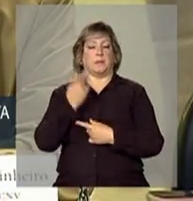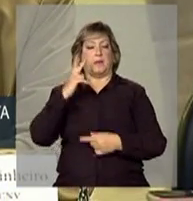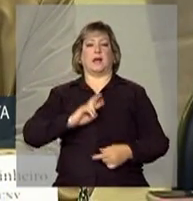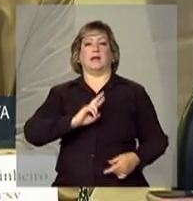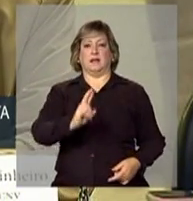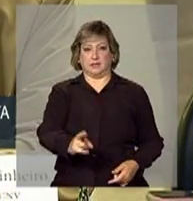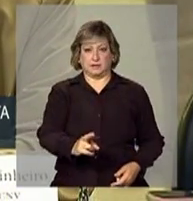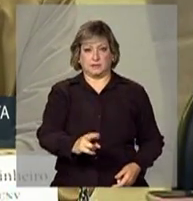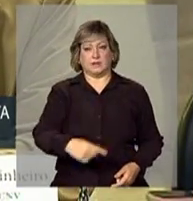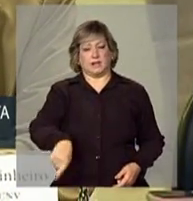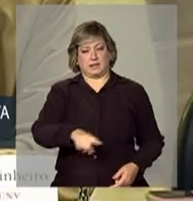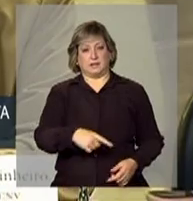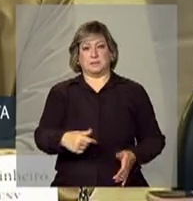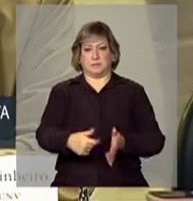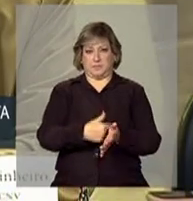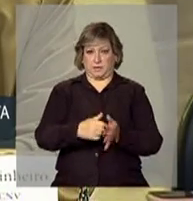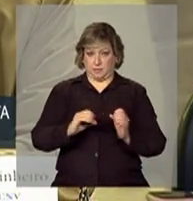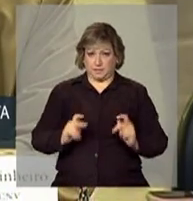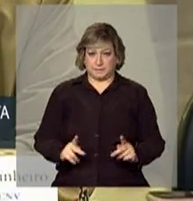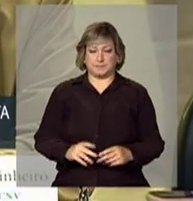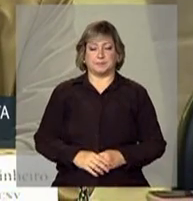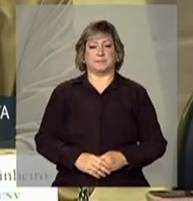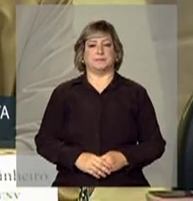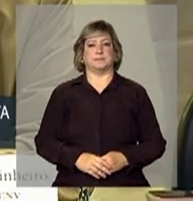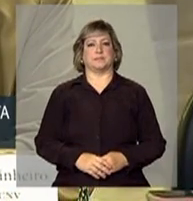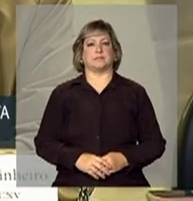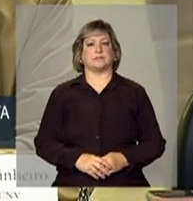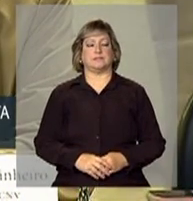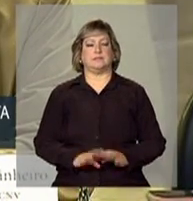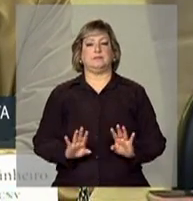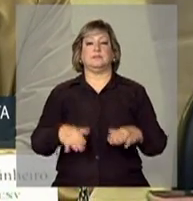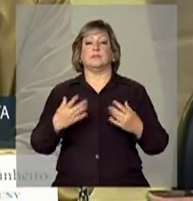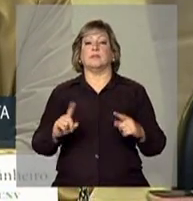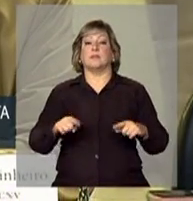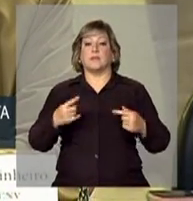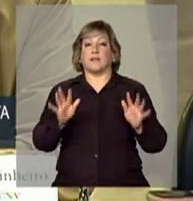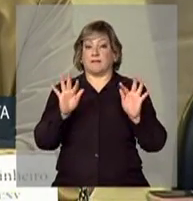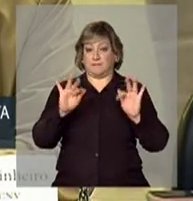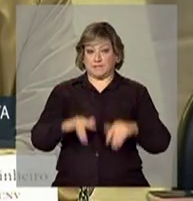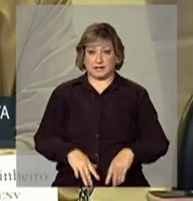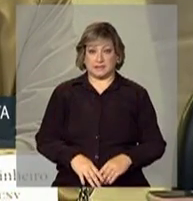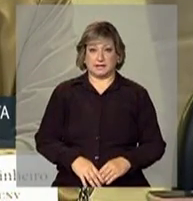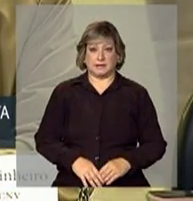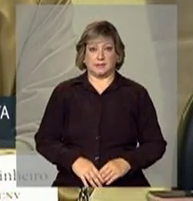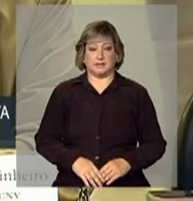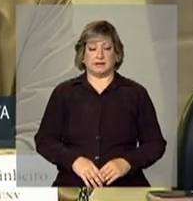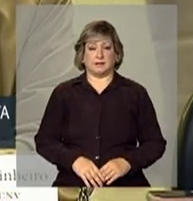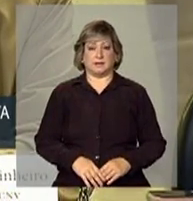responder a essas questões. No final,